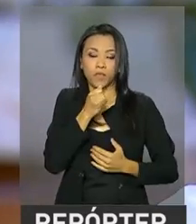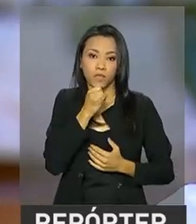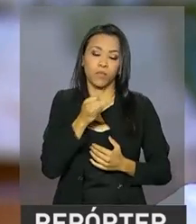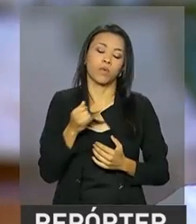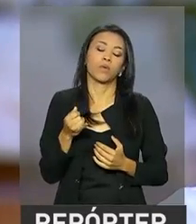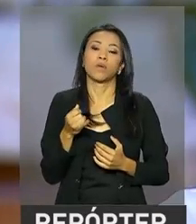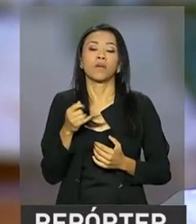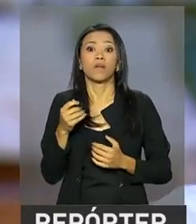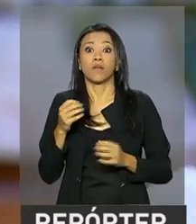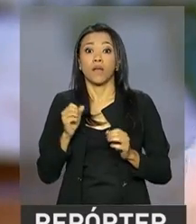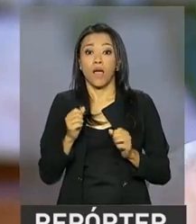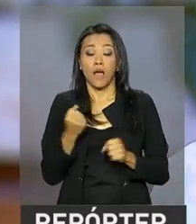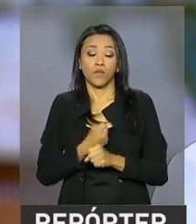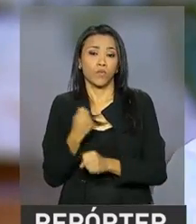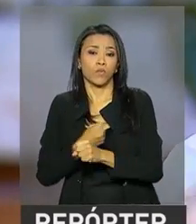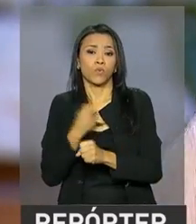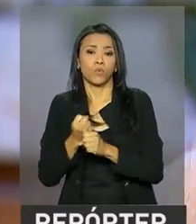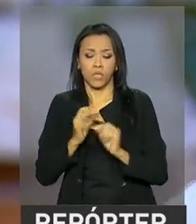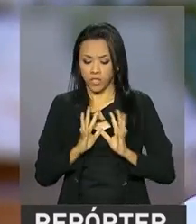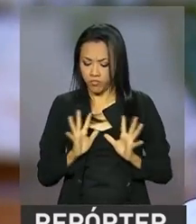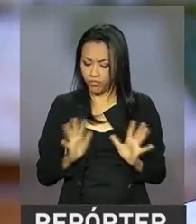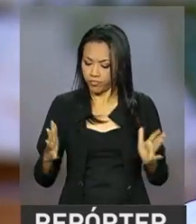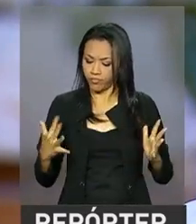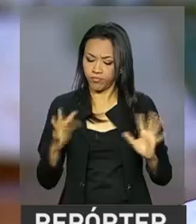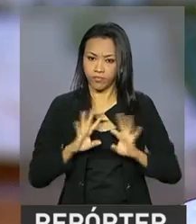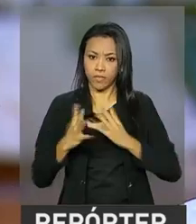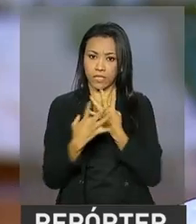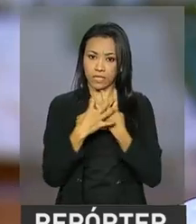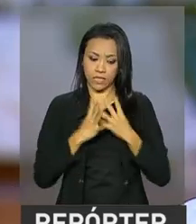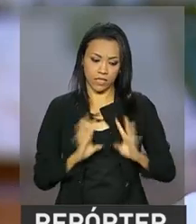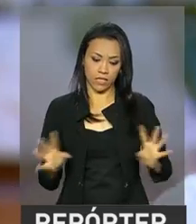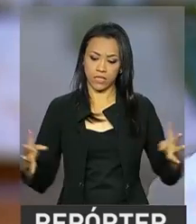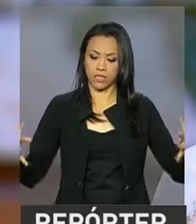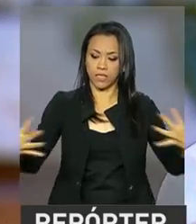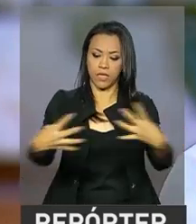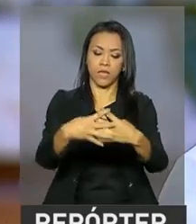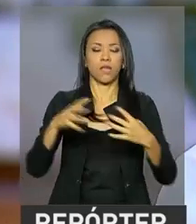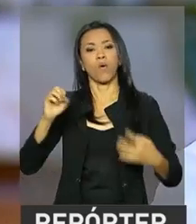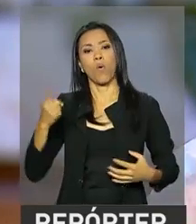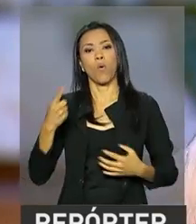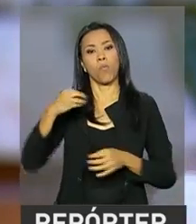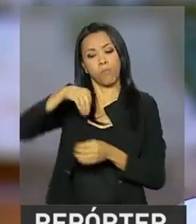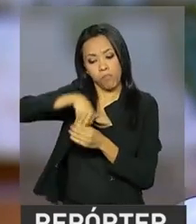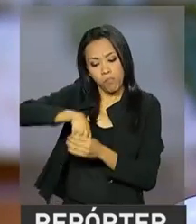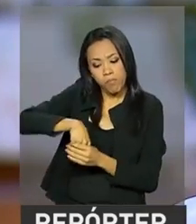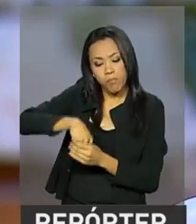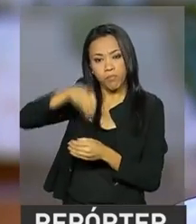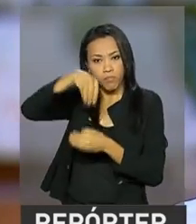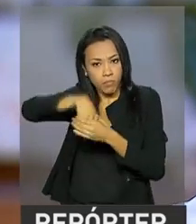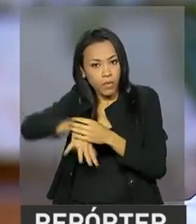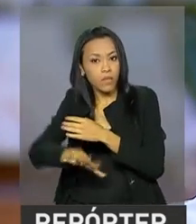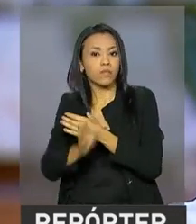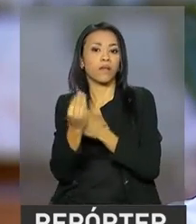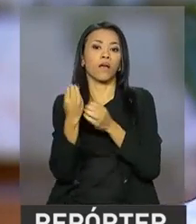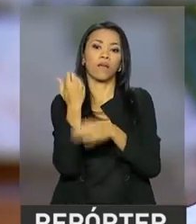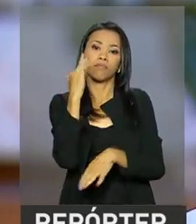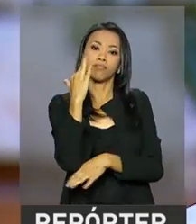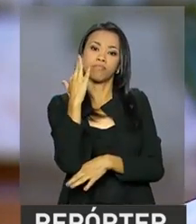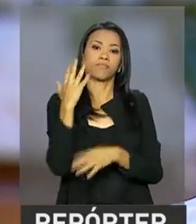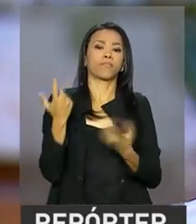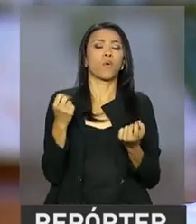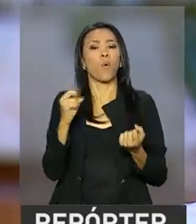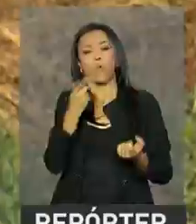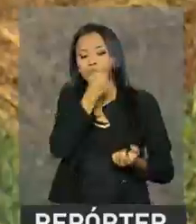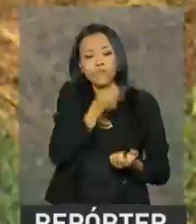tratamento faceta que ajudar na recomposição do fornecimento de mudas que ajudar na processo de educação quer